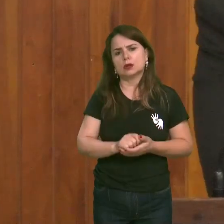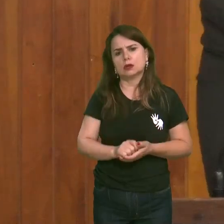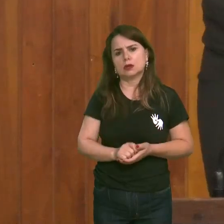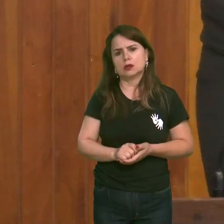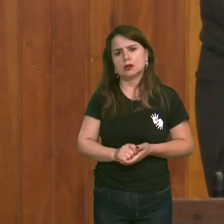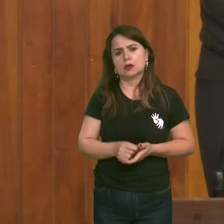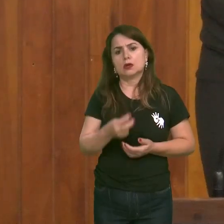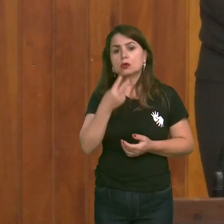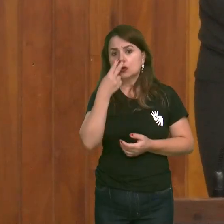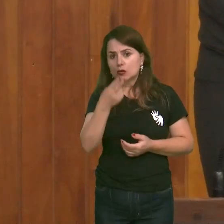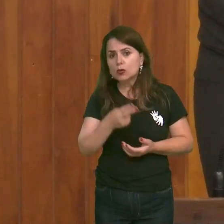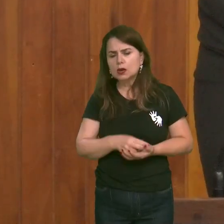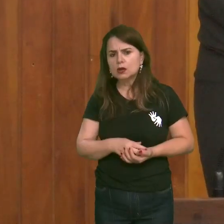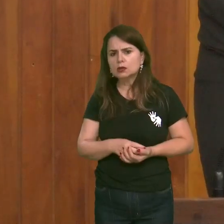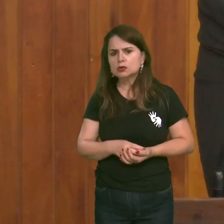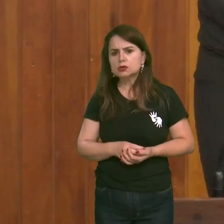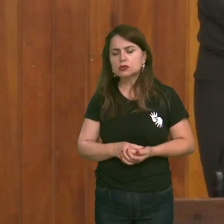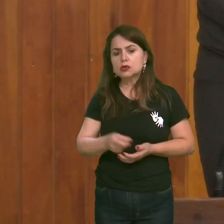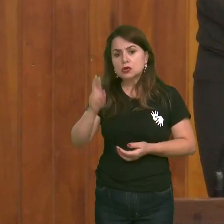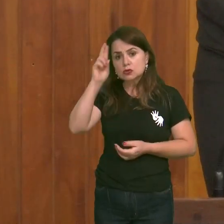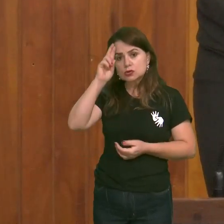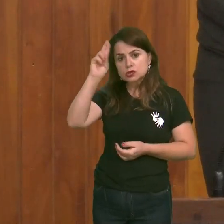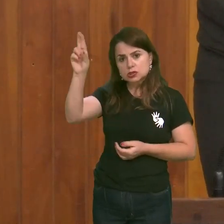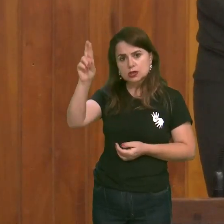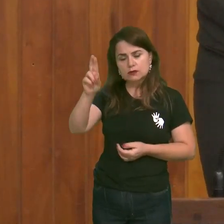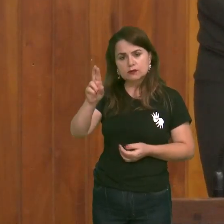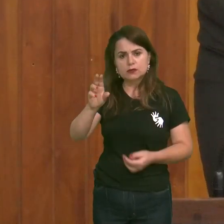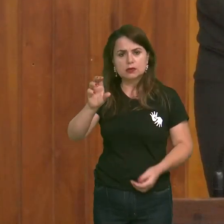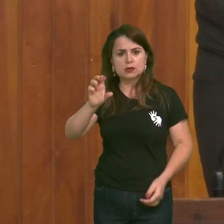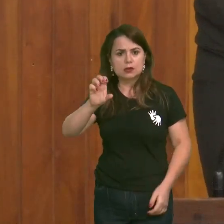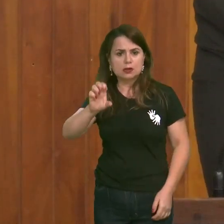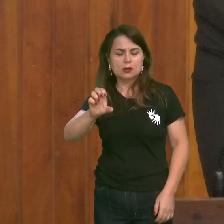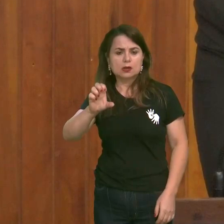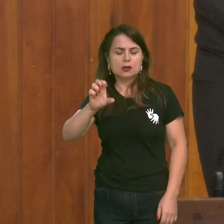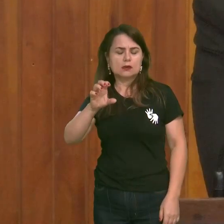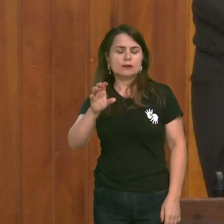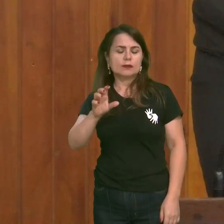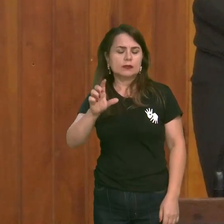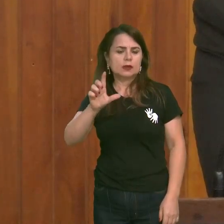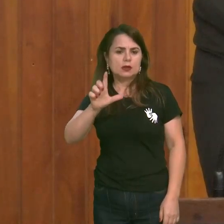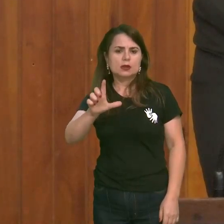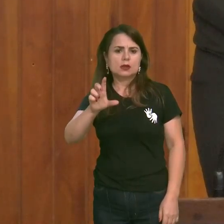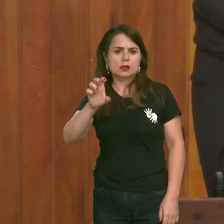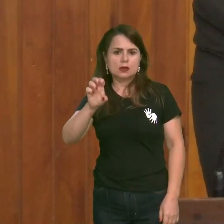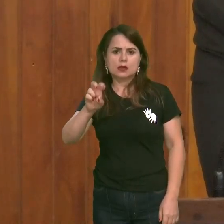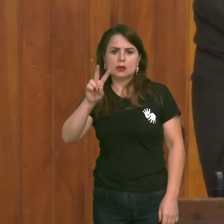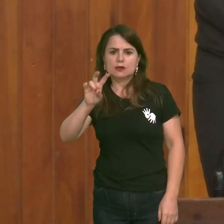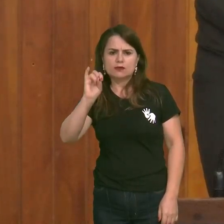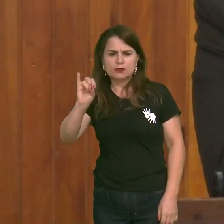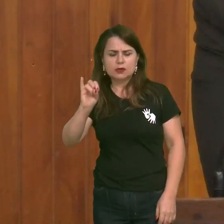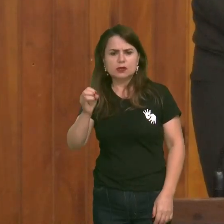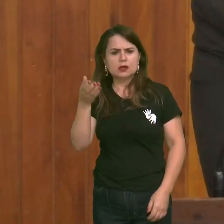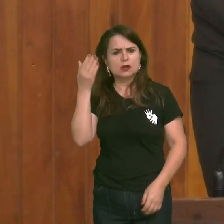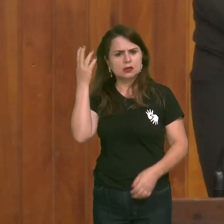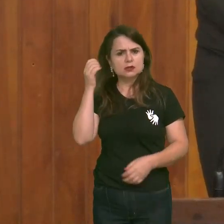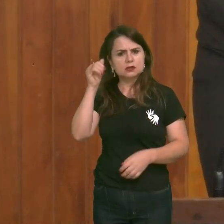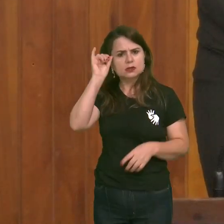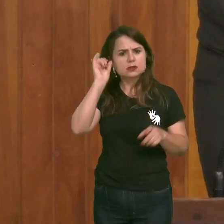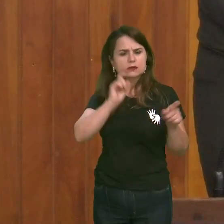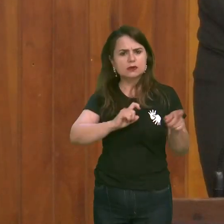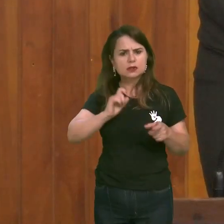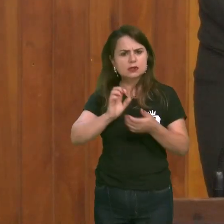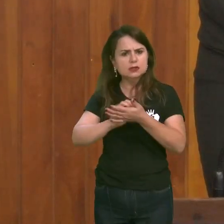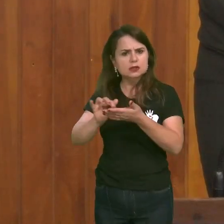acho desse chefe de gabinete atual chama Levi Gomes foi secretário da fazenda um picareta